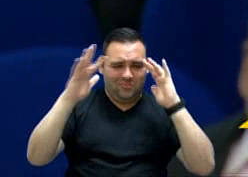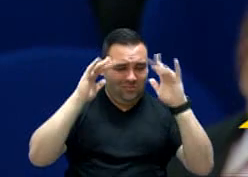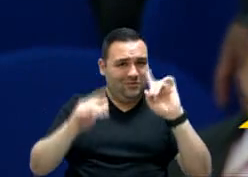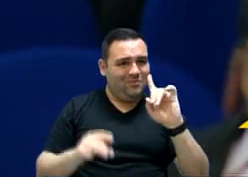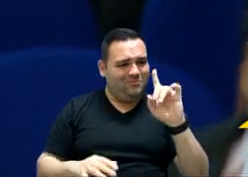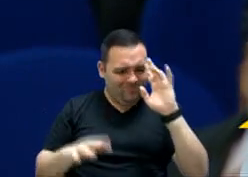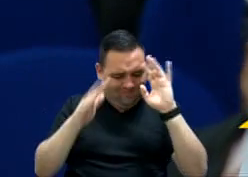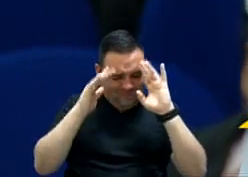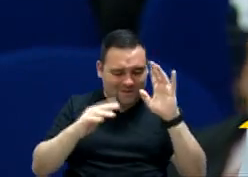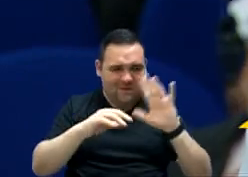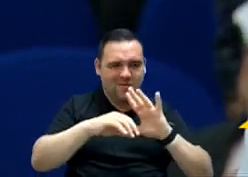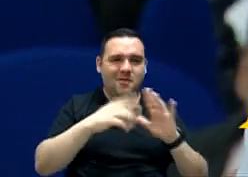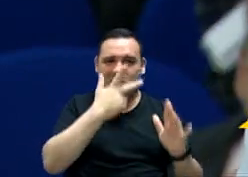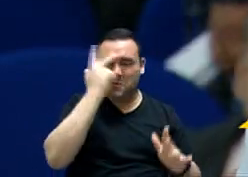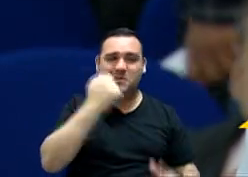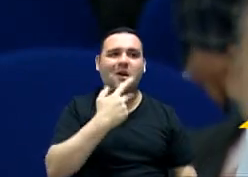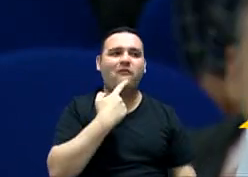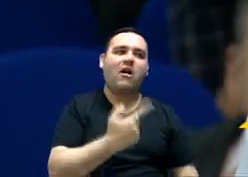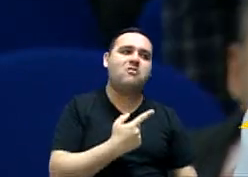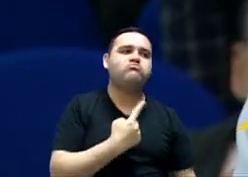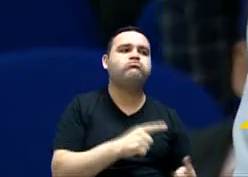as ameaças, vereador Hélio.